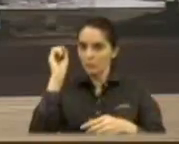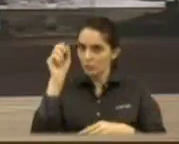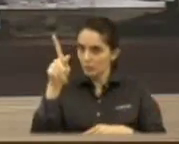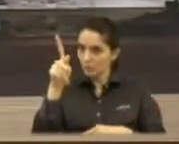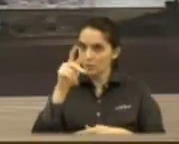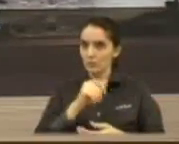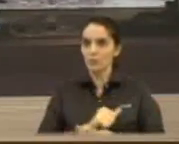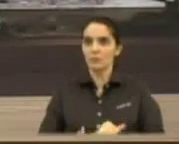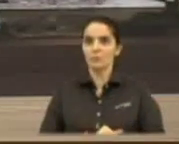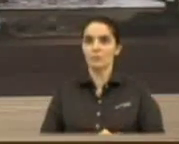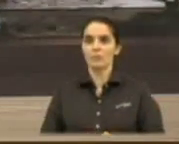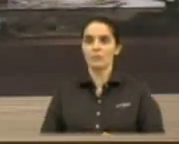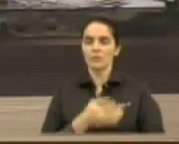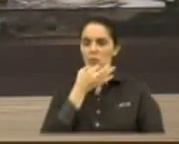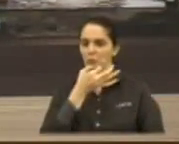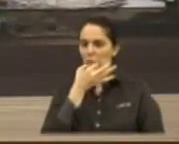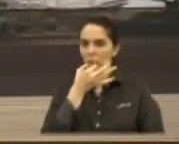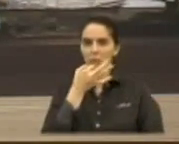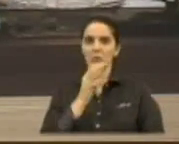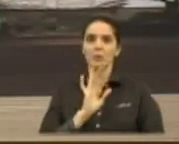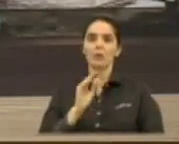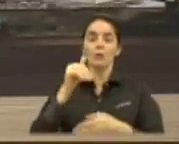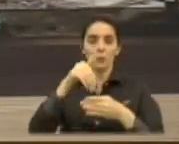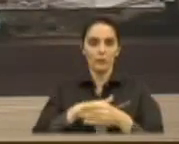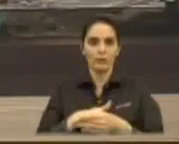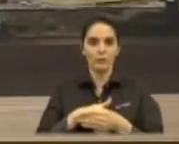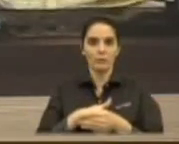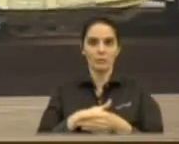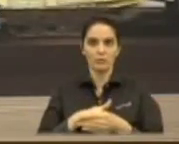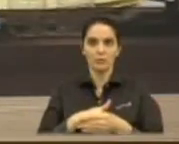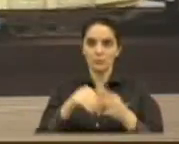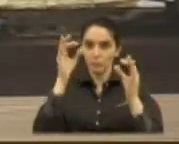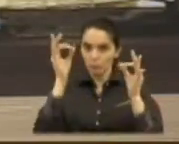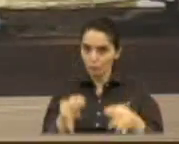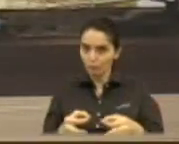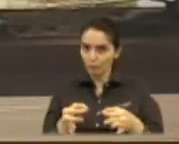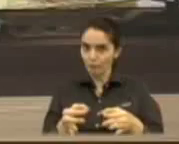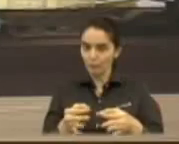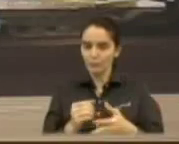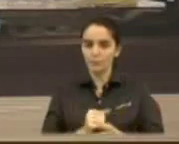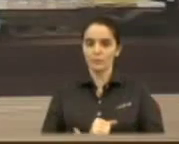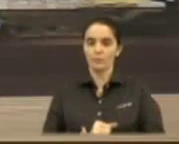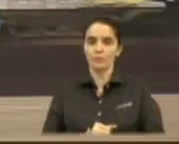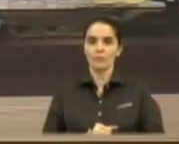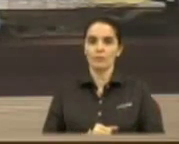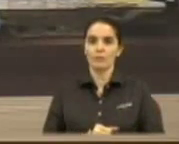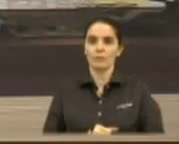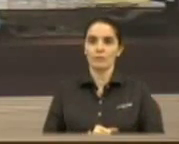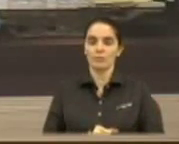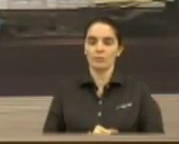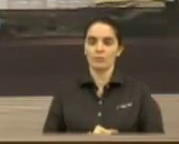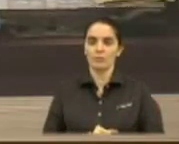ok? Opinar, falar e aí votamos na íntegra, tá certo? Senhores,